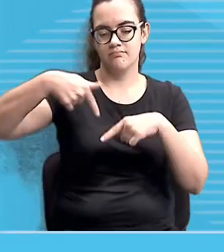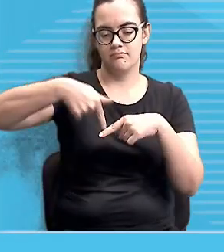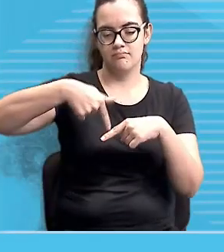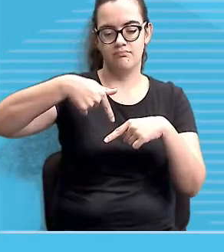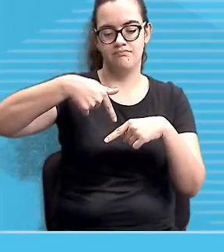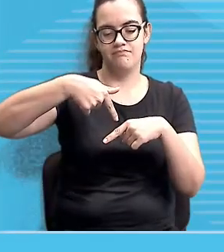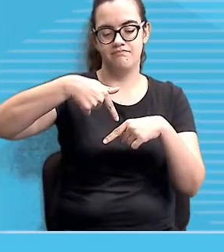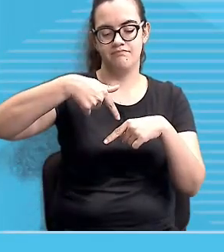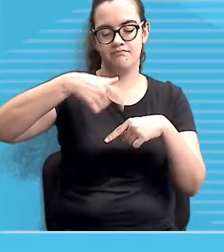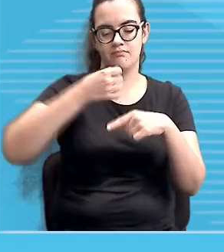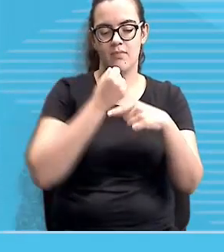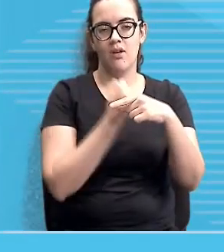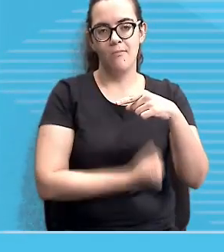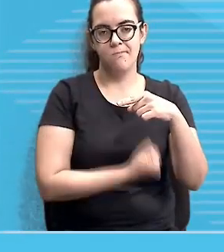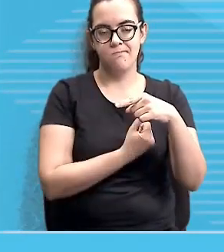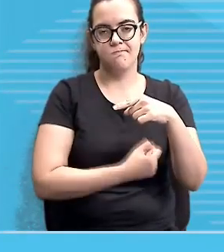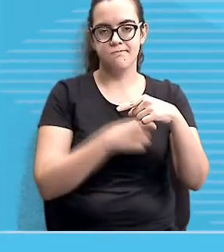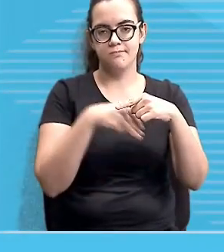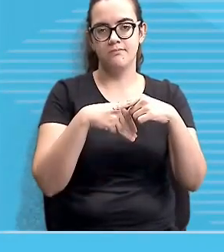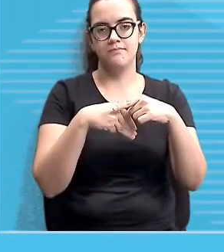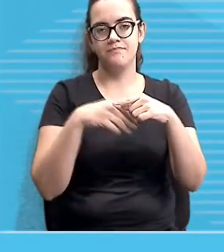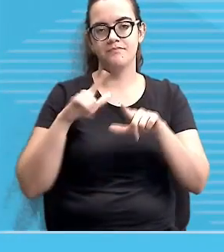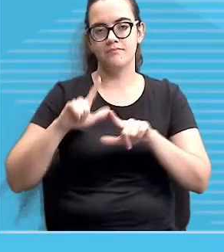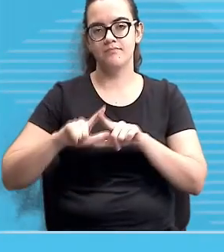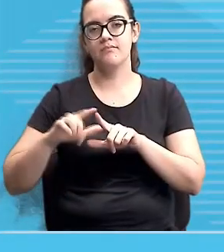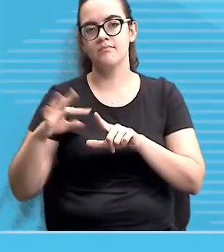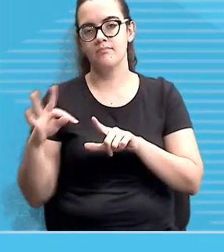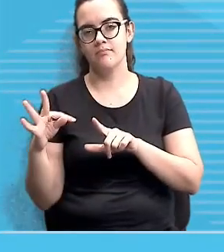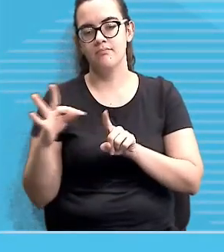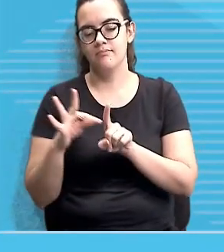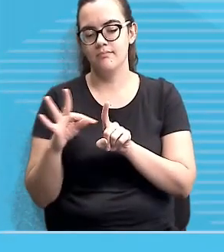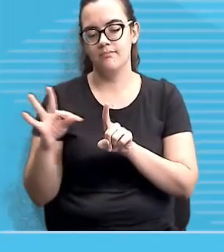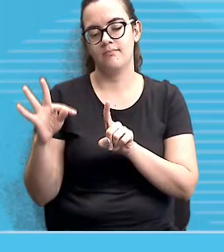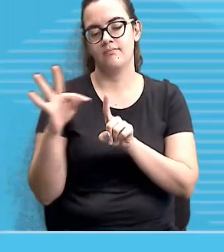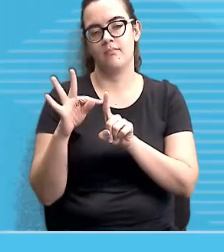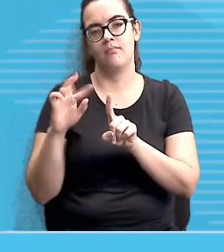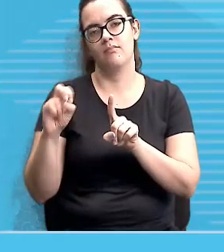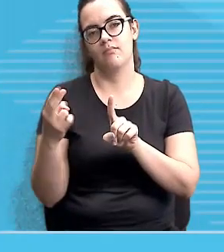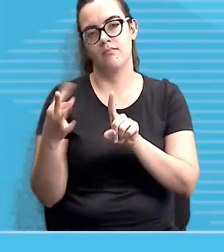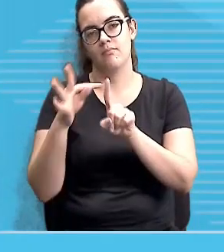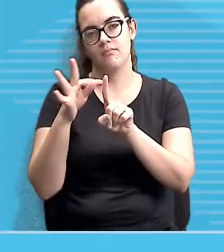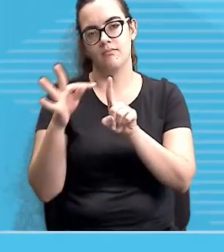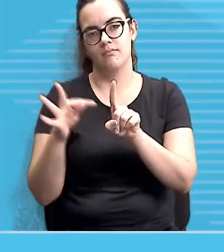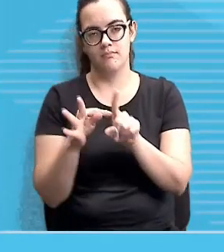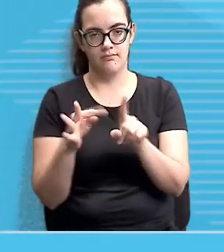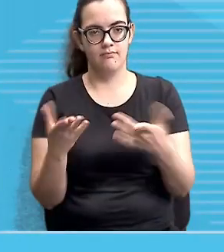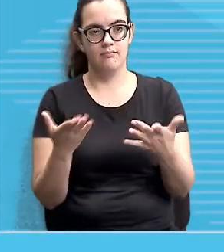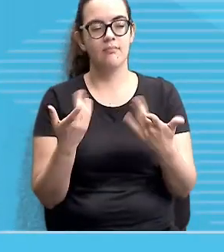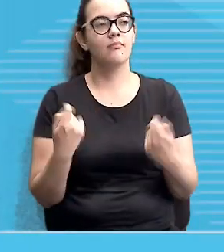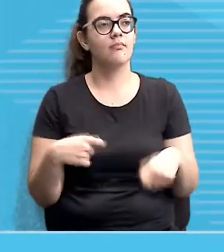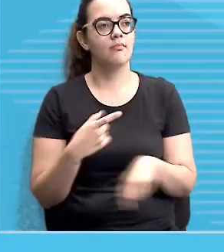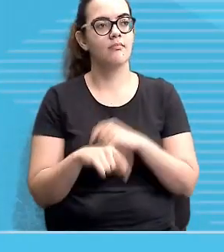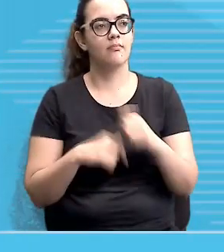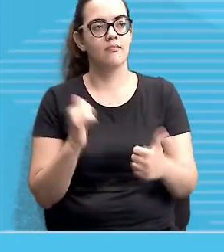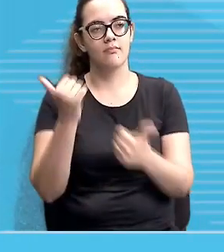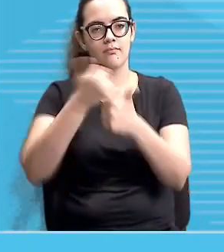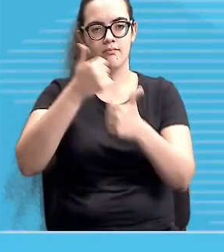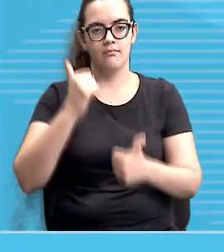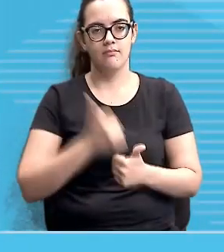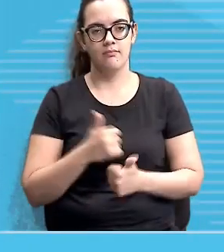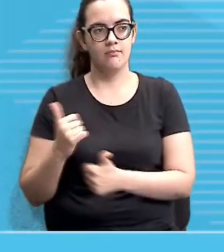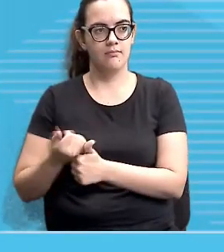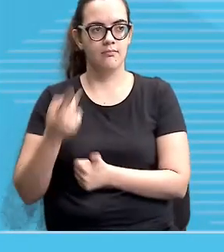dividido pela massa vezes a variação de temperatura se a gente substituir os valores